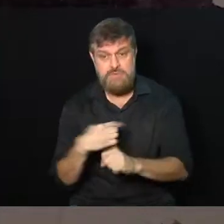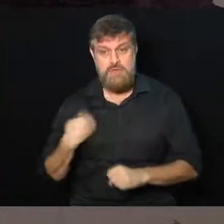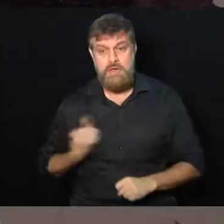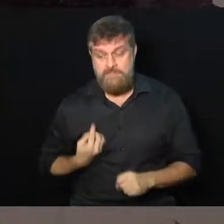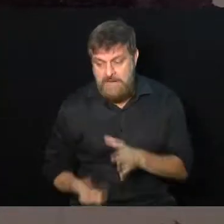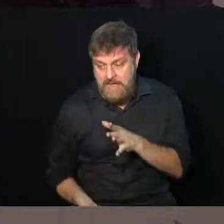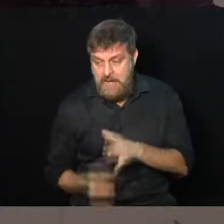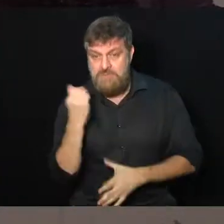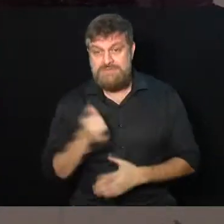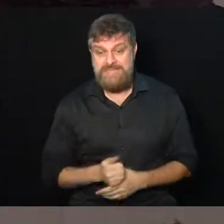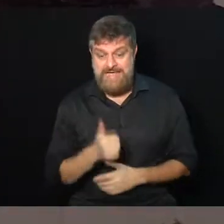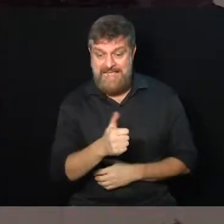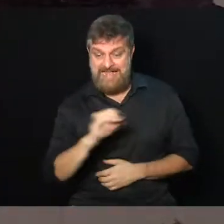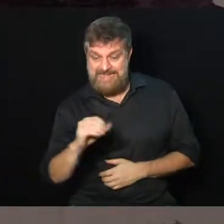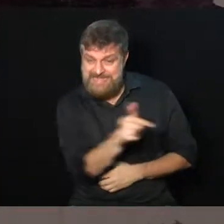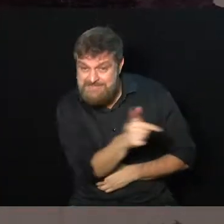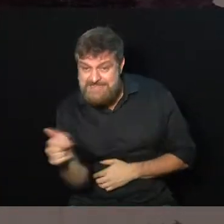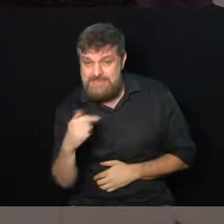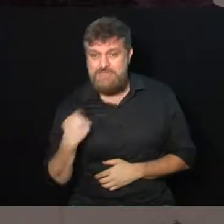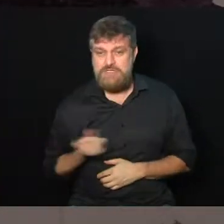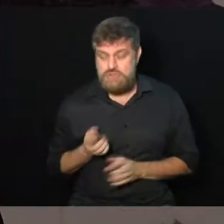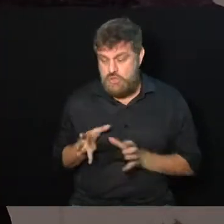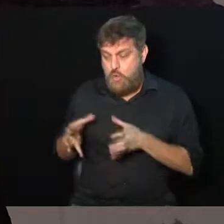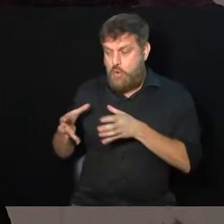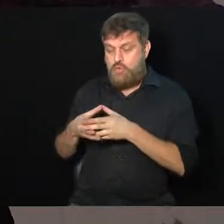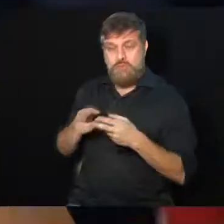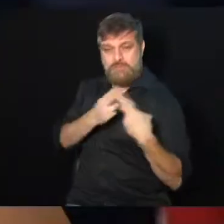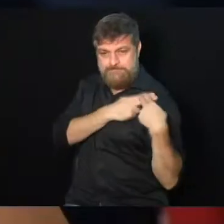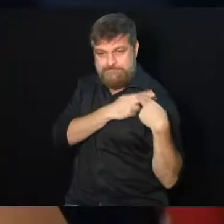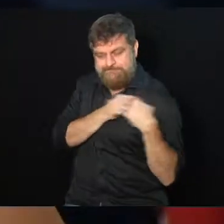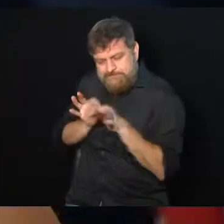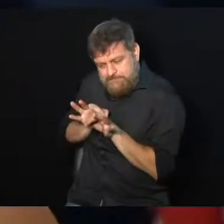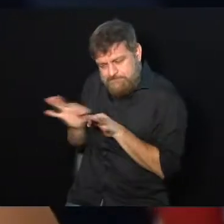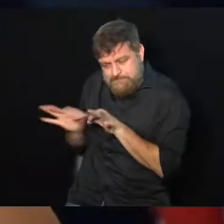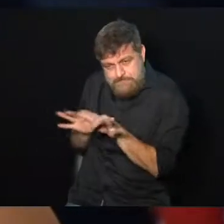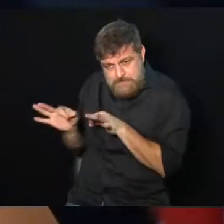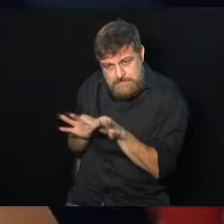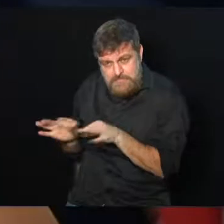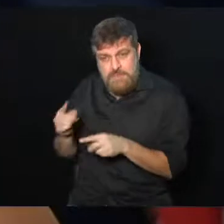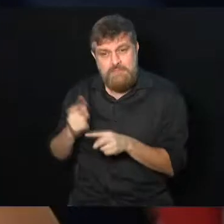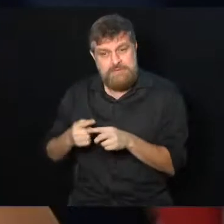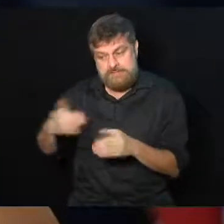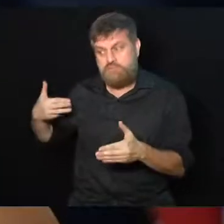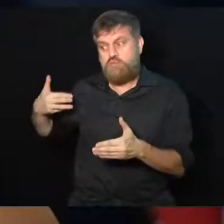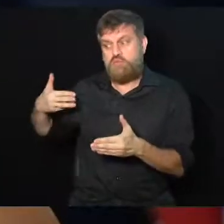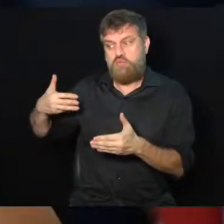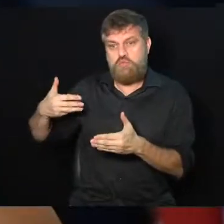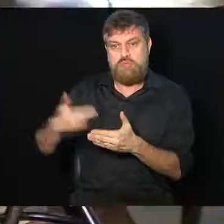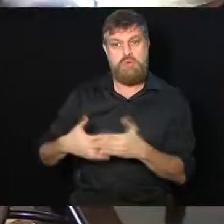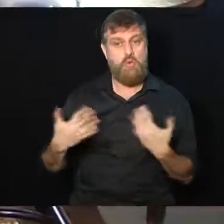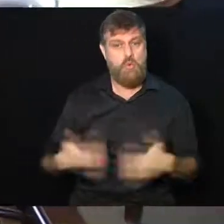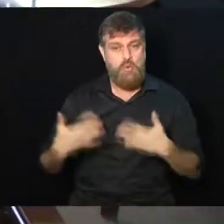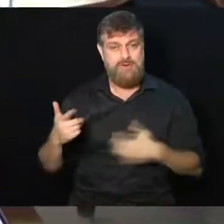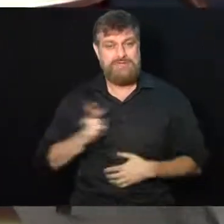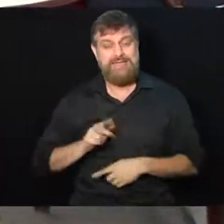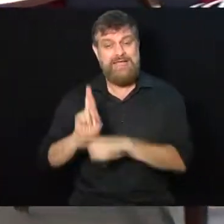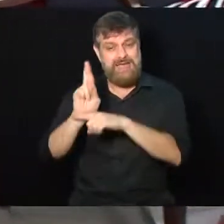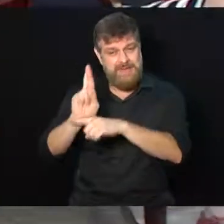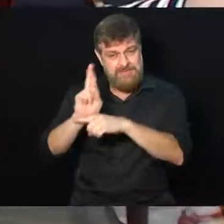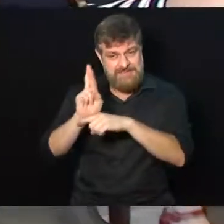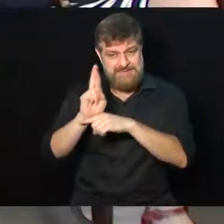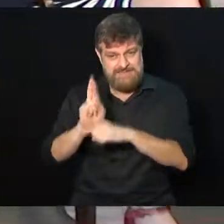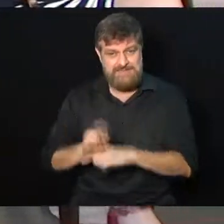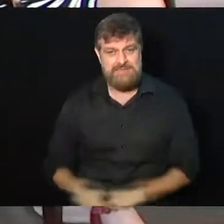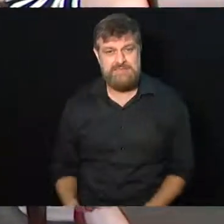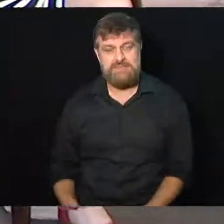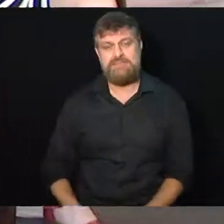essa 10ª semana nós resolvemos montar um comitê de governança em função dessa trajetória, que é formado por representantes da